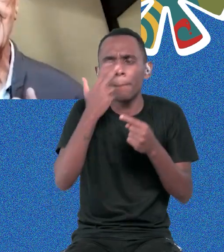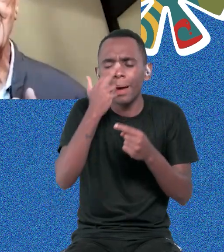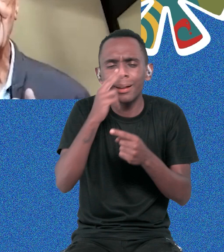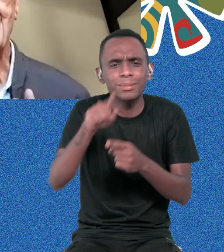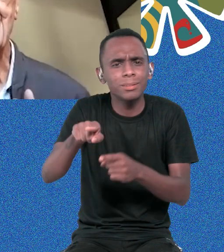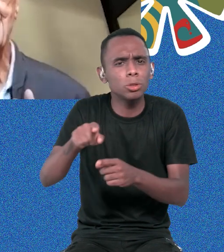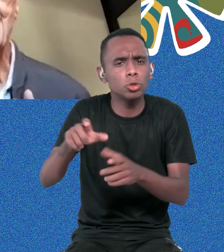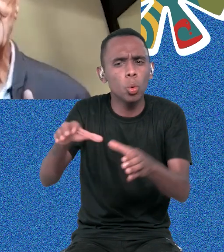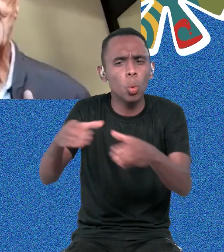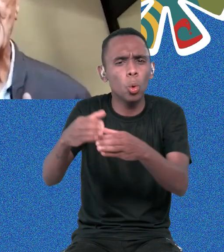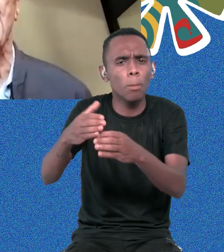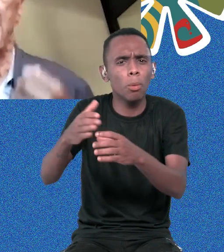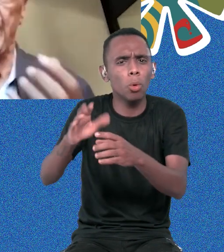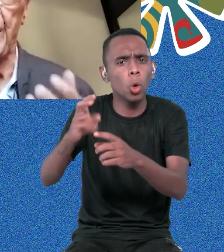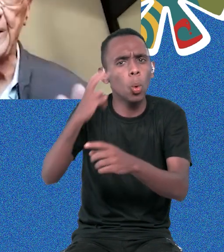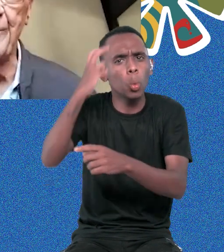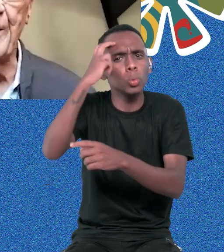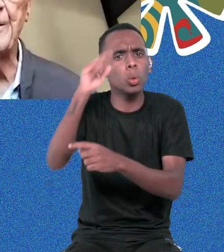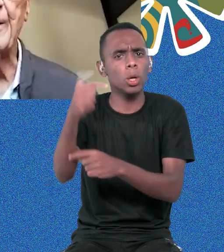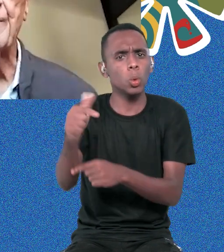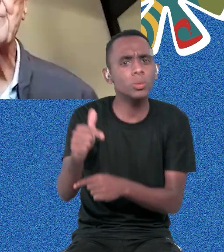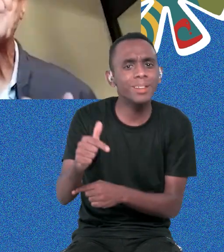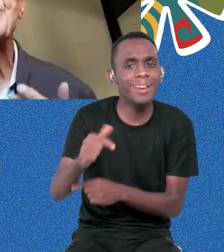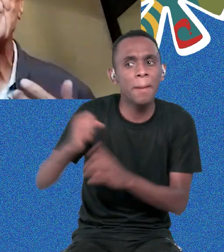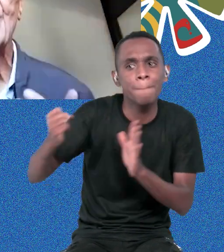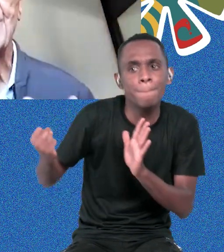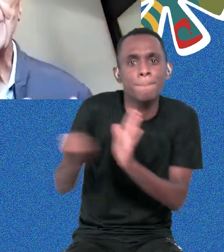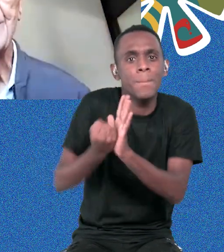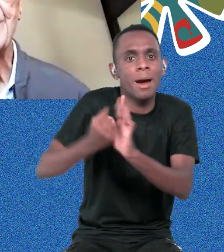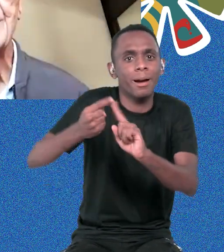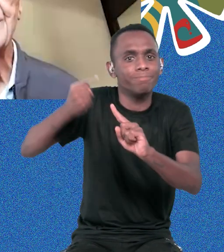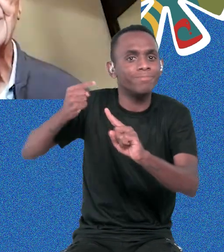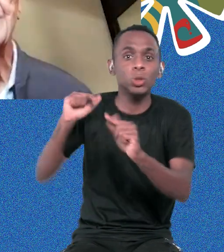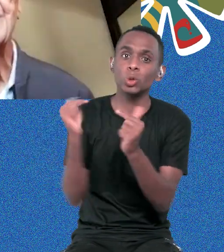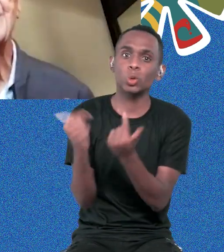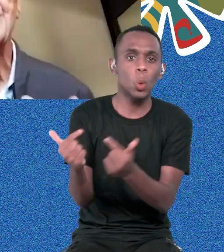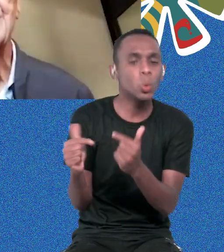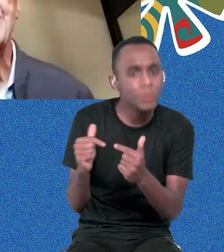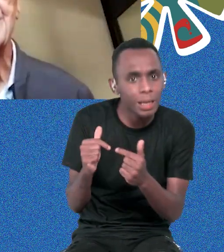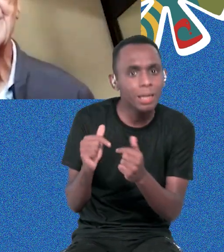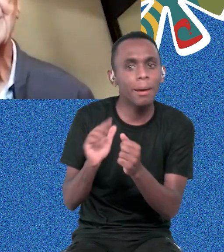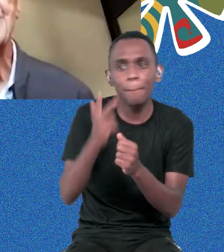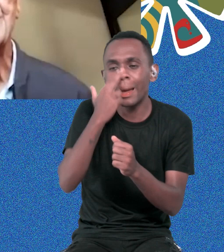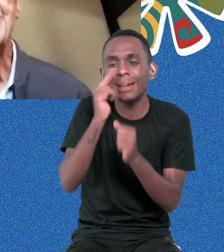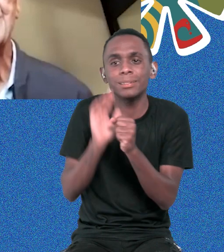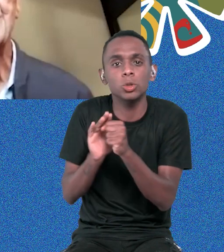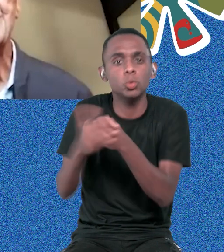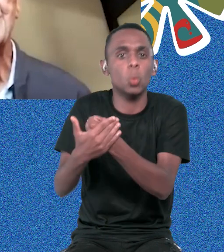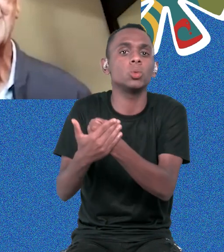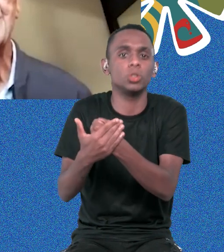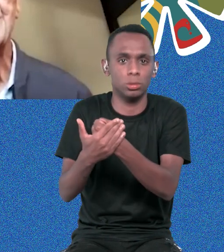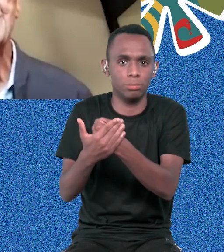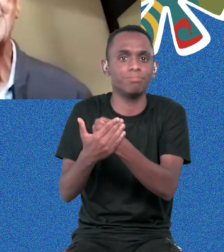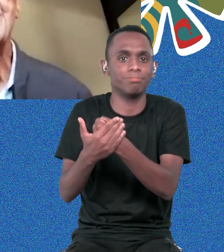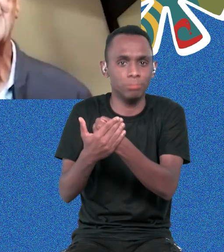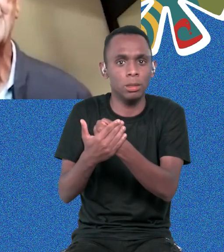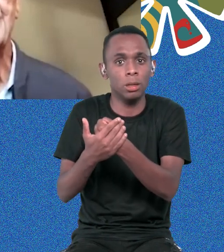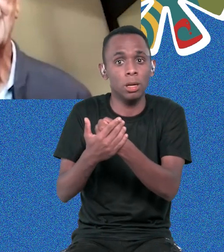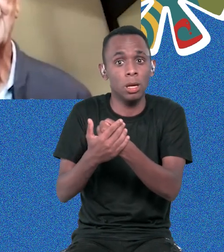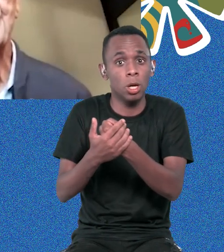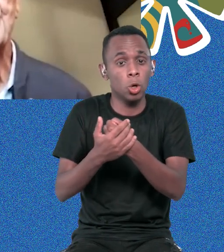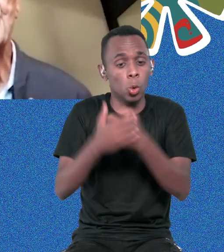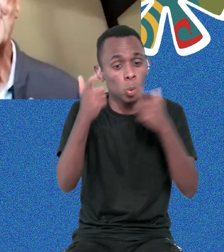fossem incultos, sem cultura e sem Exatamente. matrizes de formação dignas de serem reconhecidas